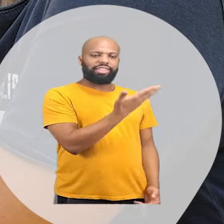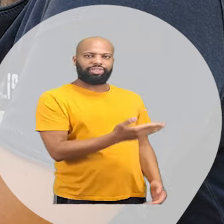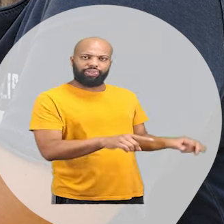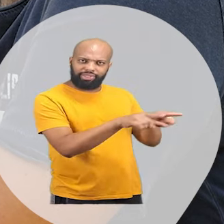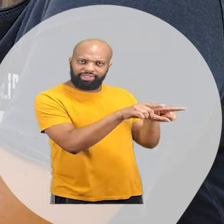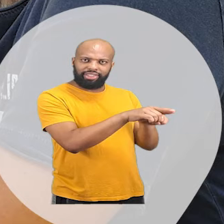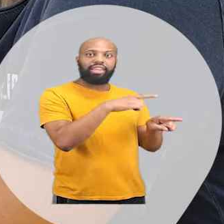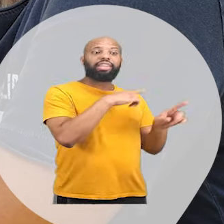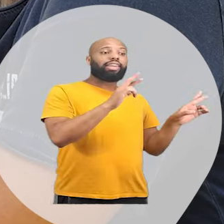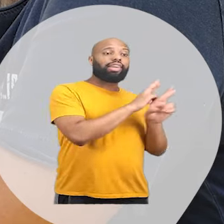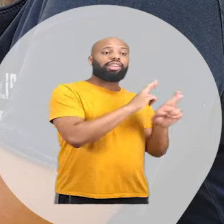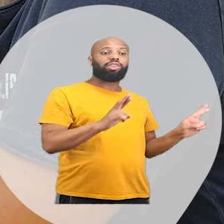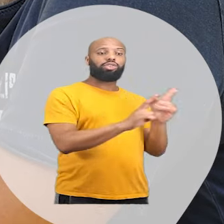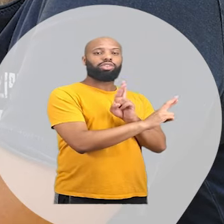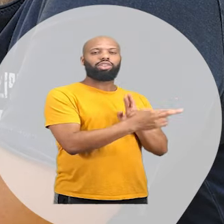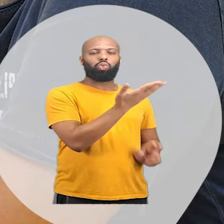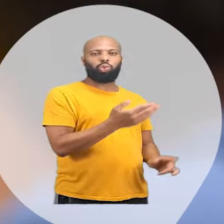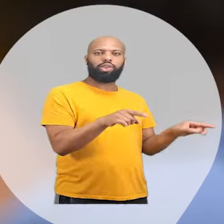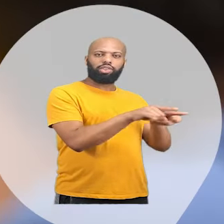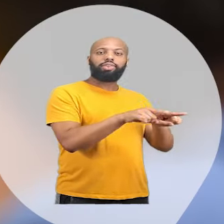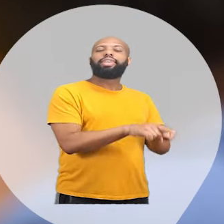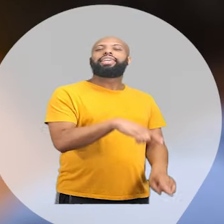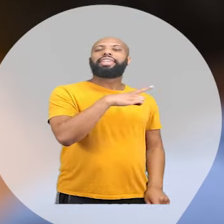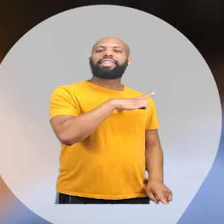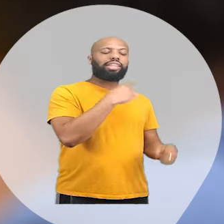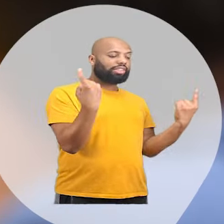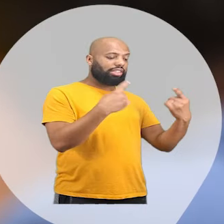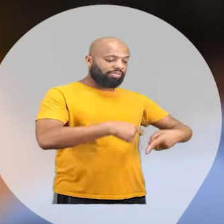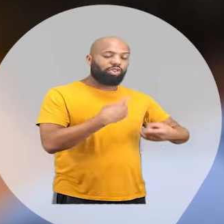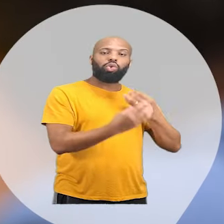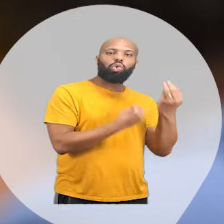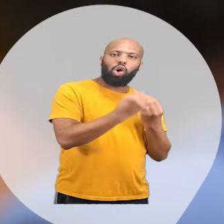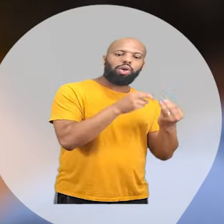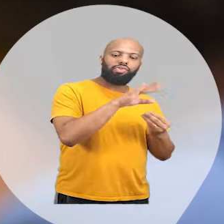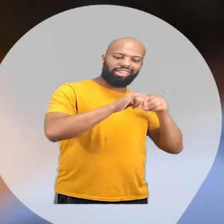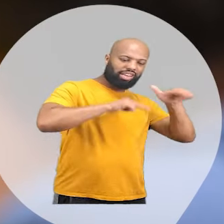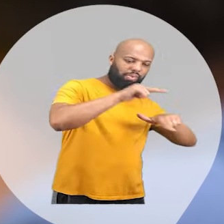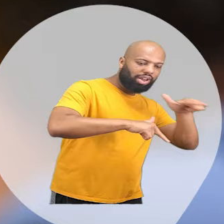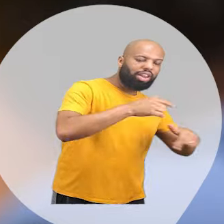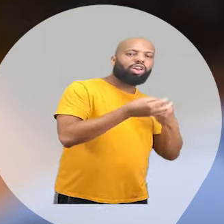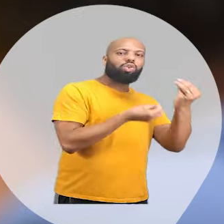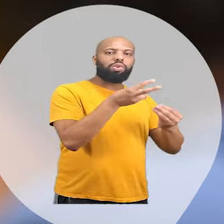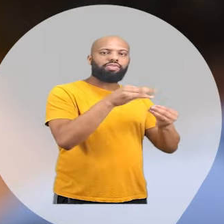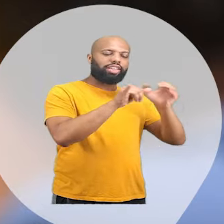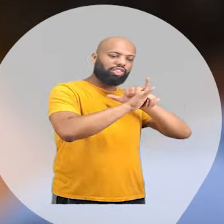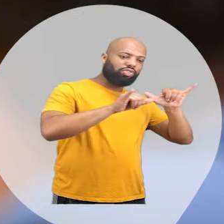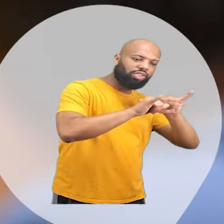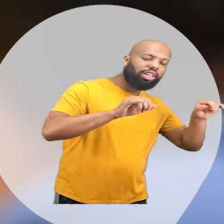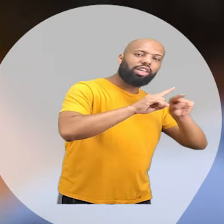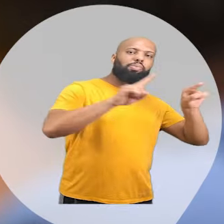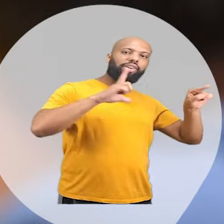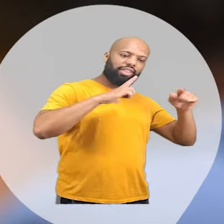nesse lugar né até em relação a esse Case né temos ali o desafio de como trabalhar e como divulgar